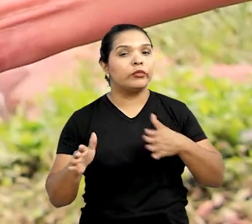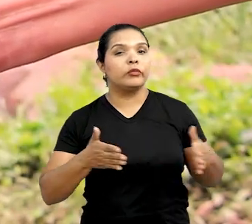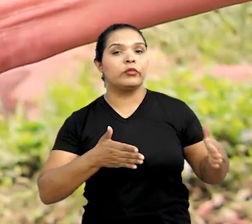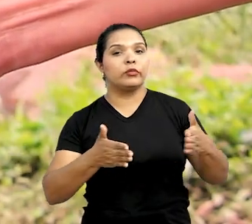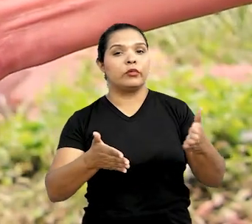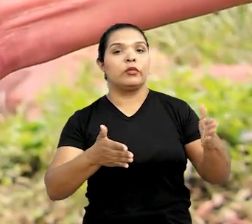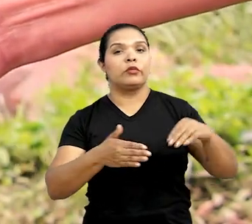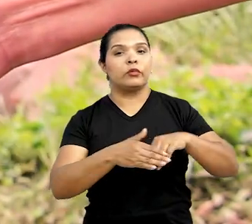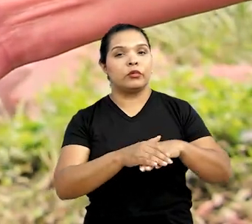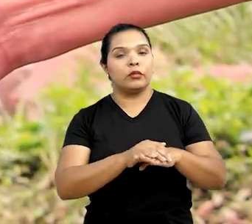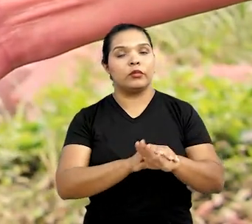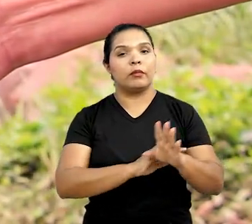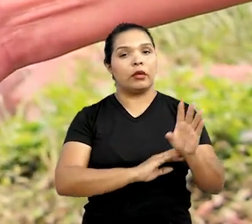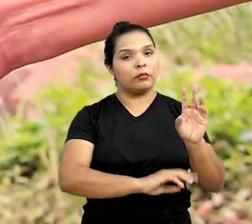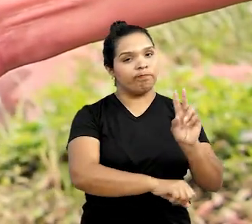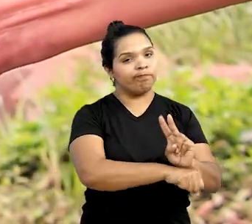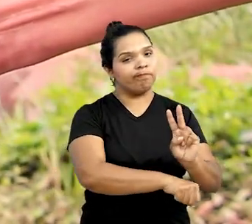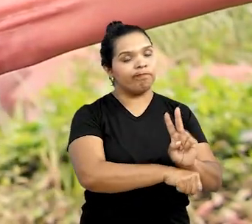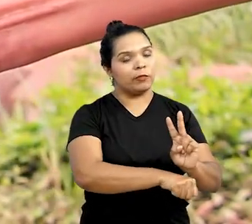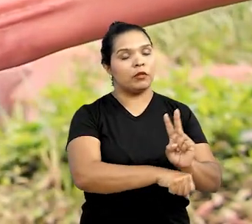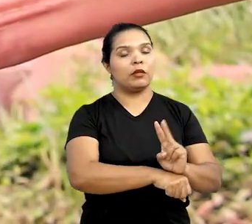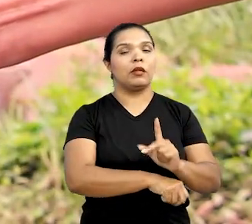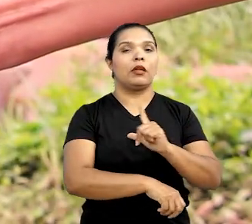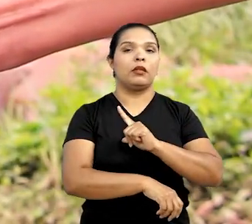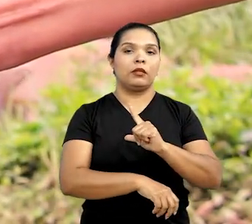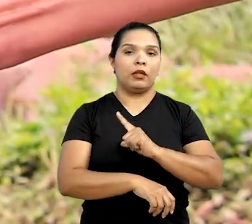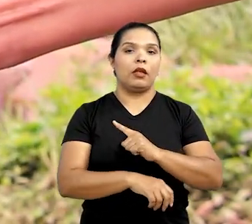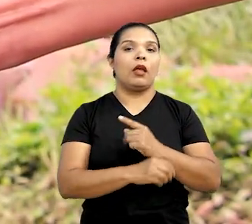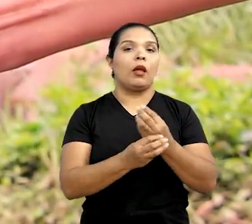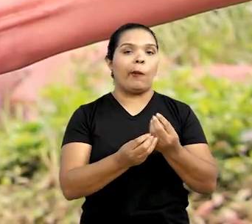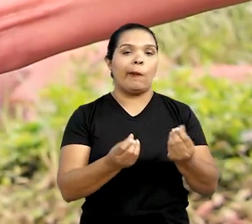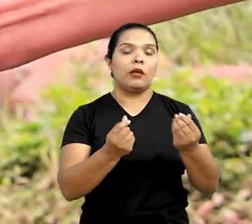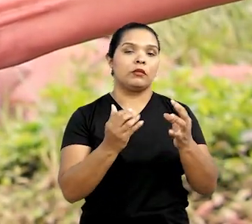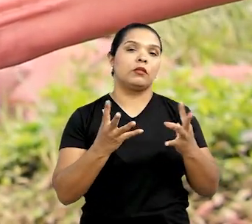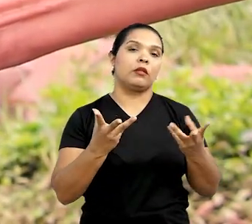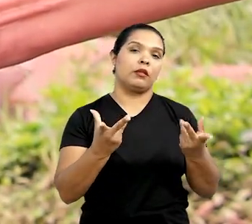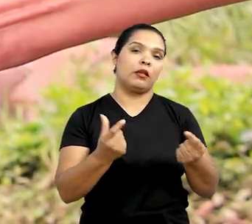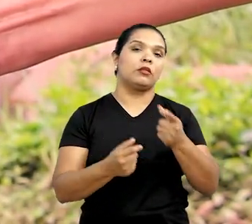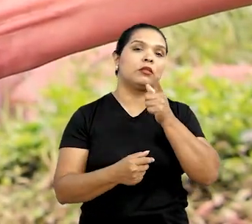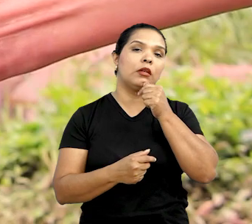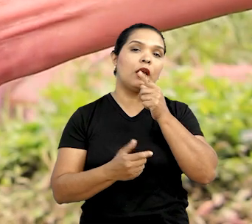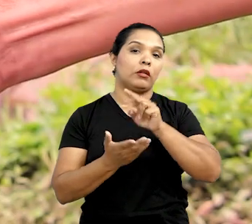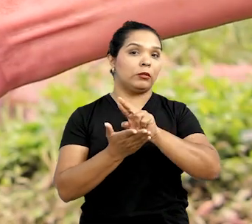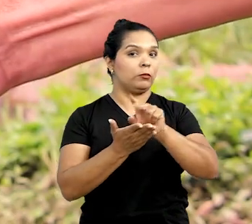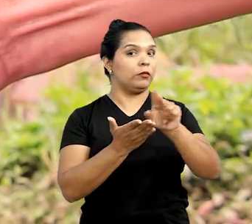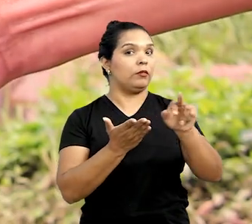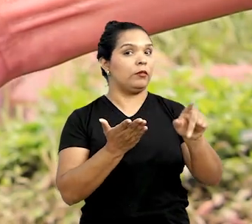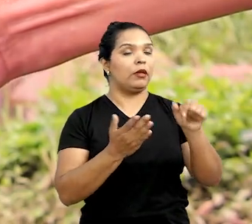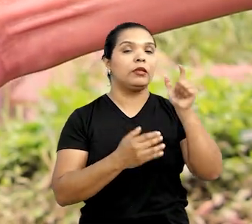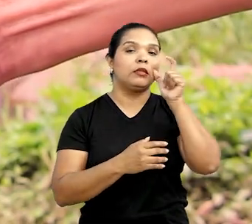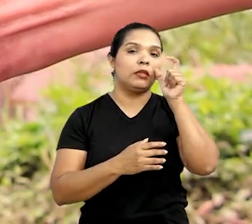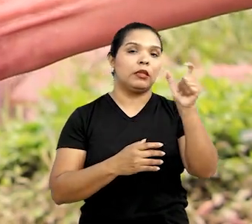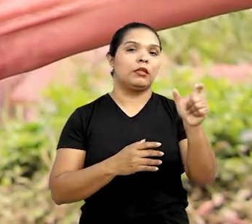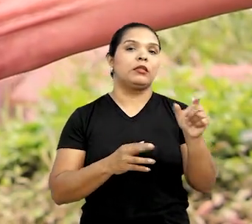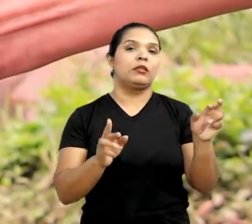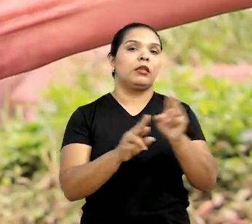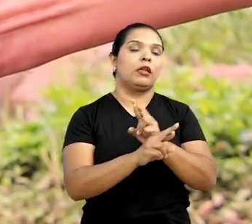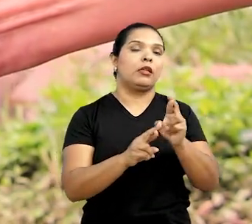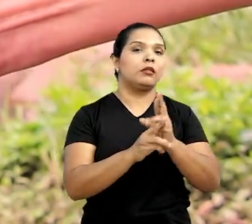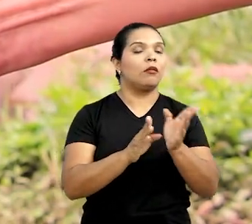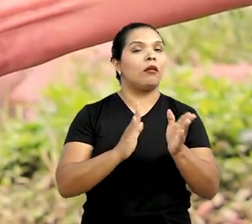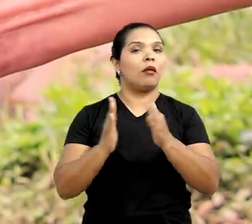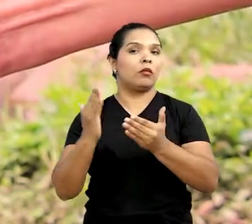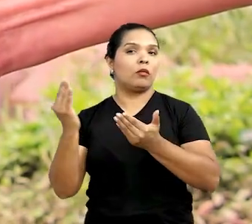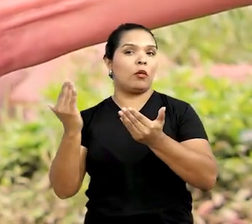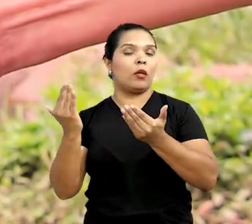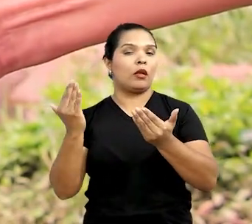curso, ela costuma ser mais conservada. Então lá a gente tem condições de qualidade de água melhor, uma diversidade bem interessante em relação à fauna de